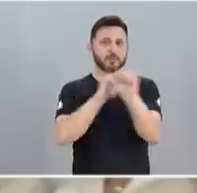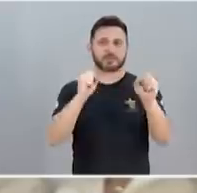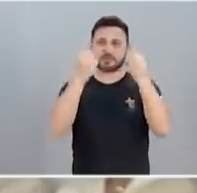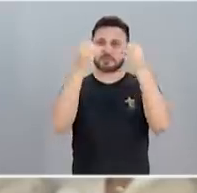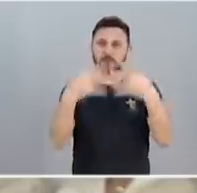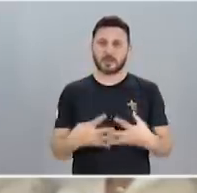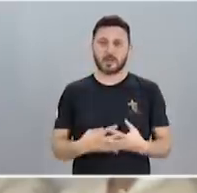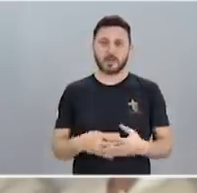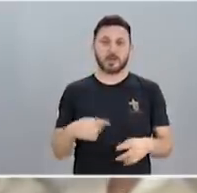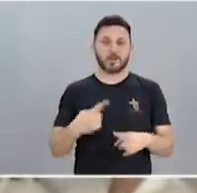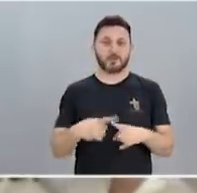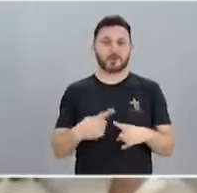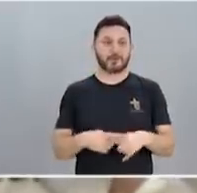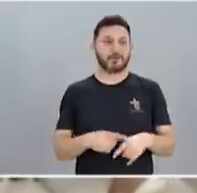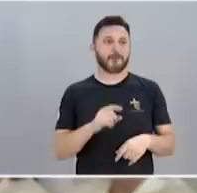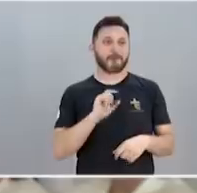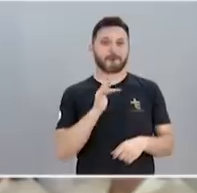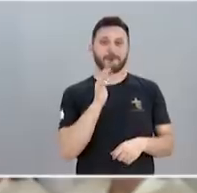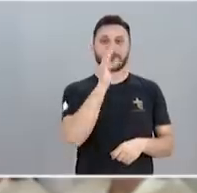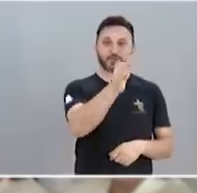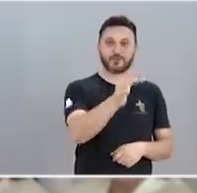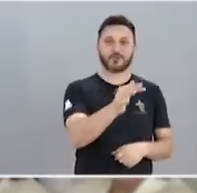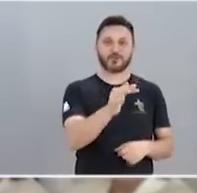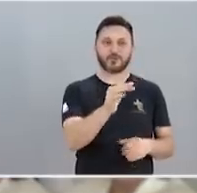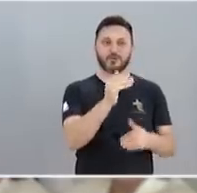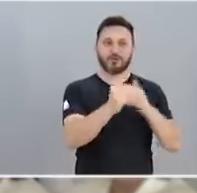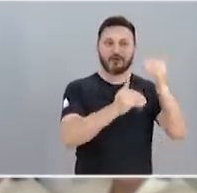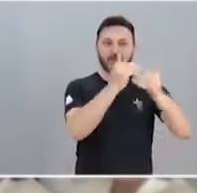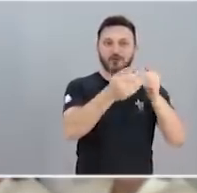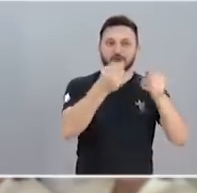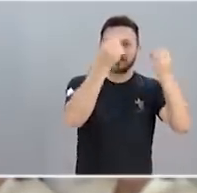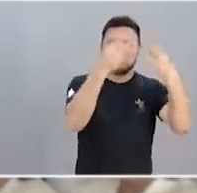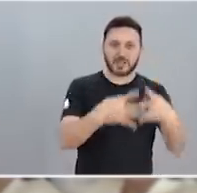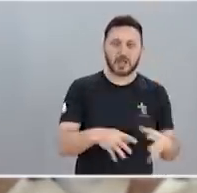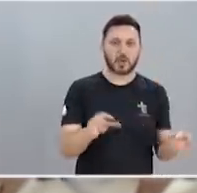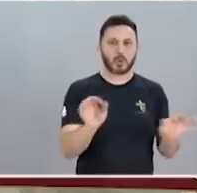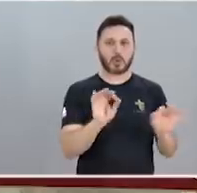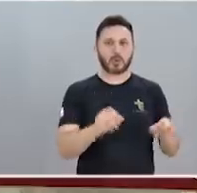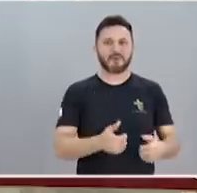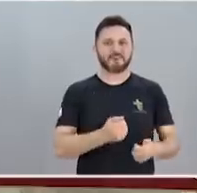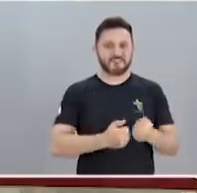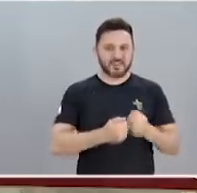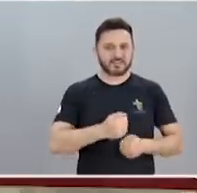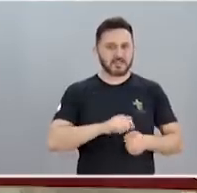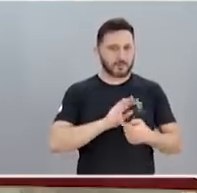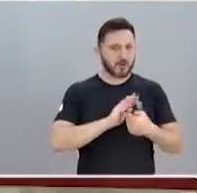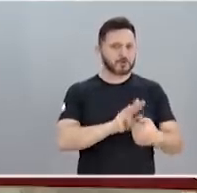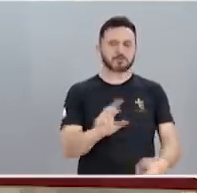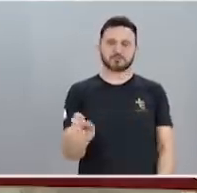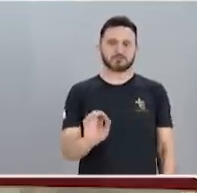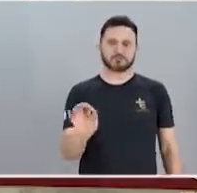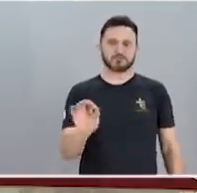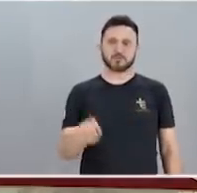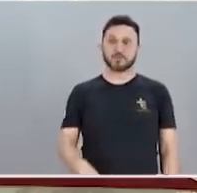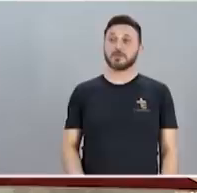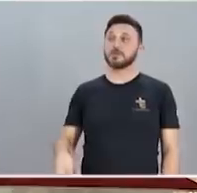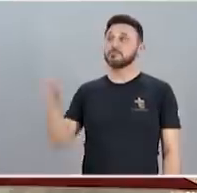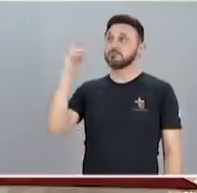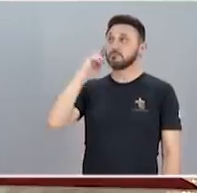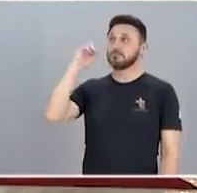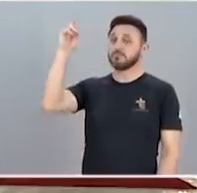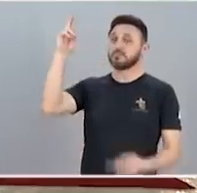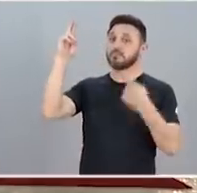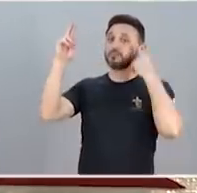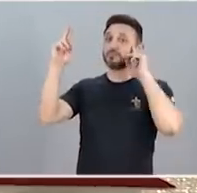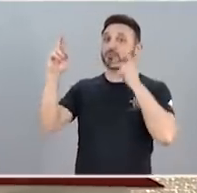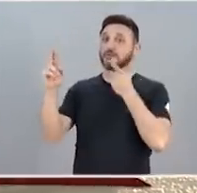serão porque a física vai desenvolver. Nosso Senhor em certo momento disse isso: se